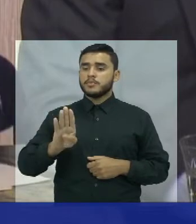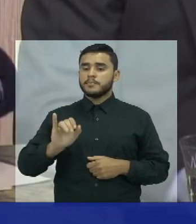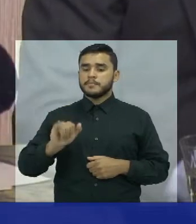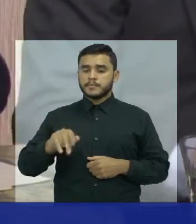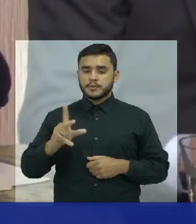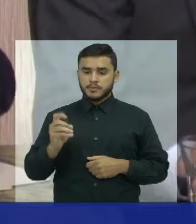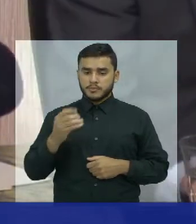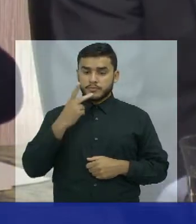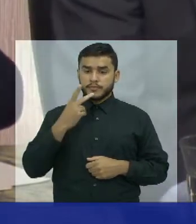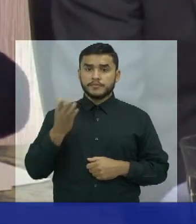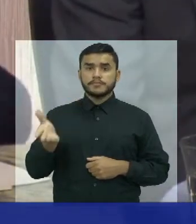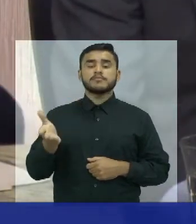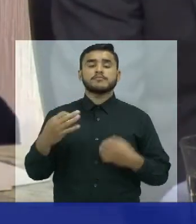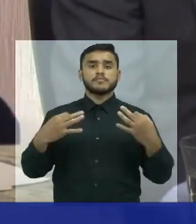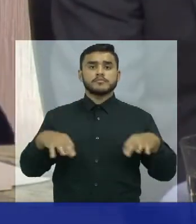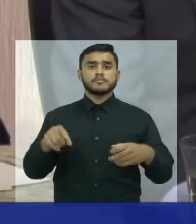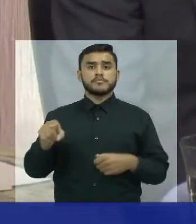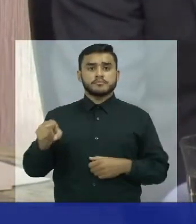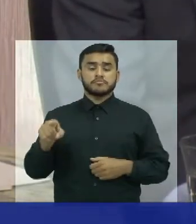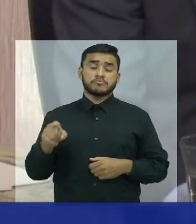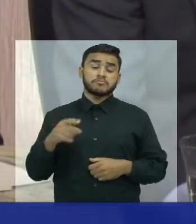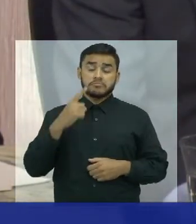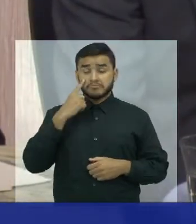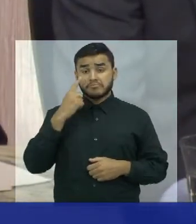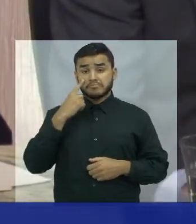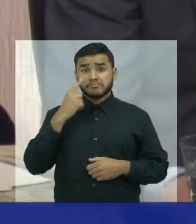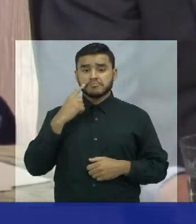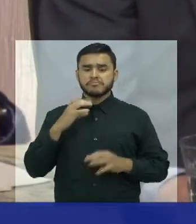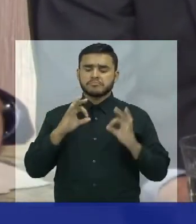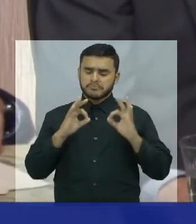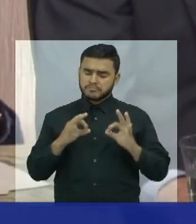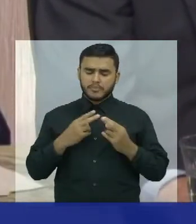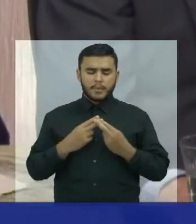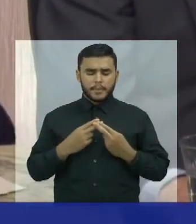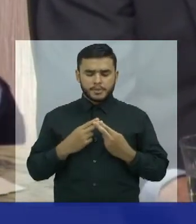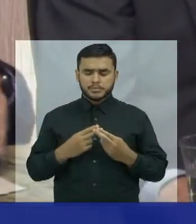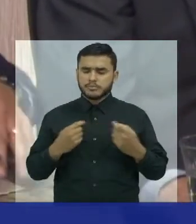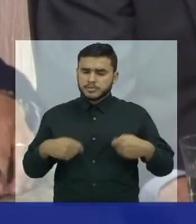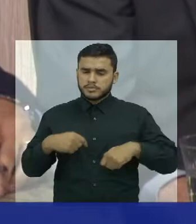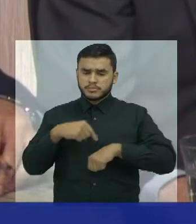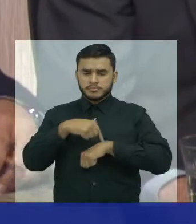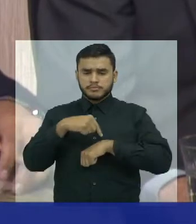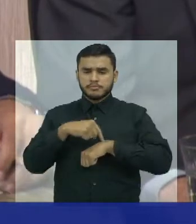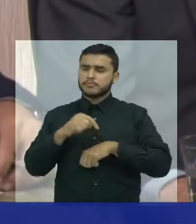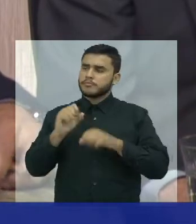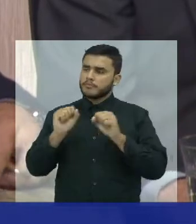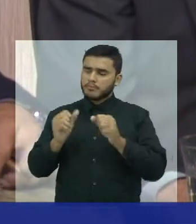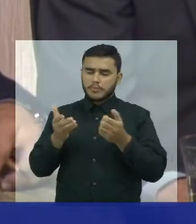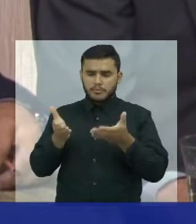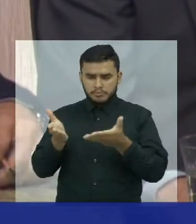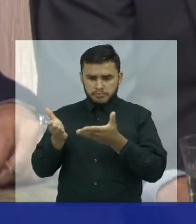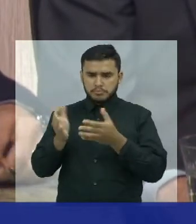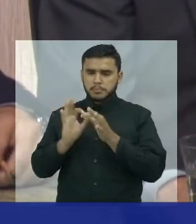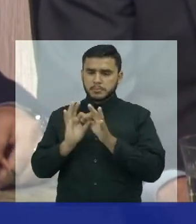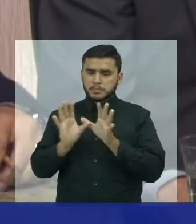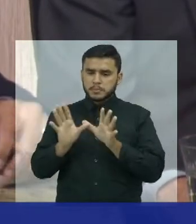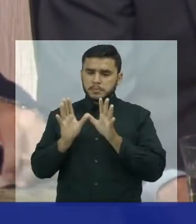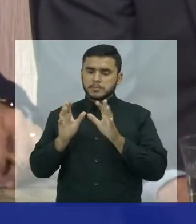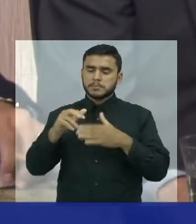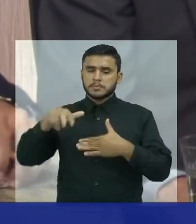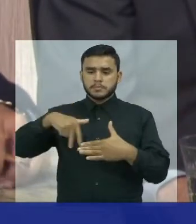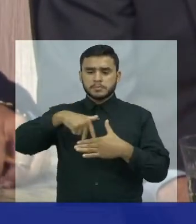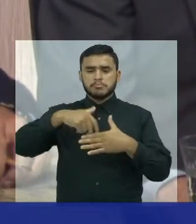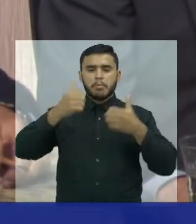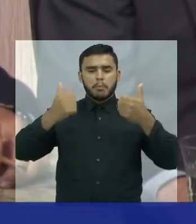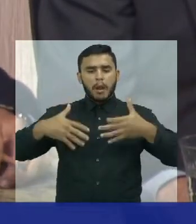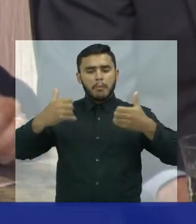Mas nós temos tido a tolerância devida, até porque consideramos que todas as intervenções são importantes, né? Especialmente